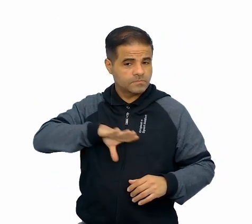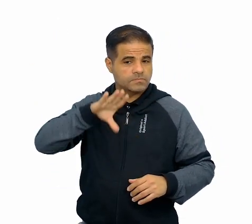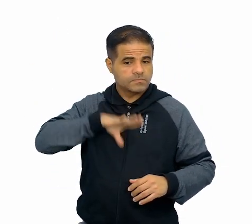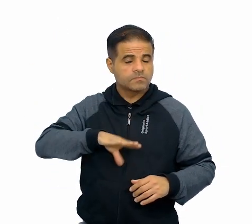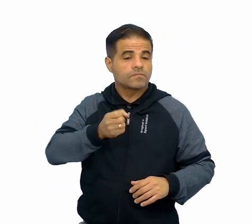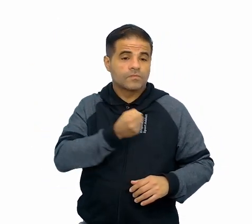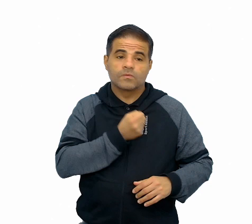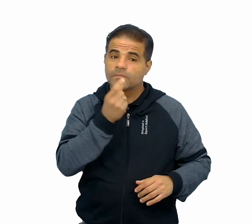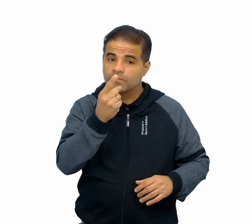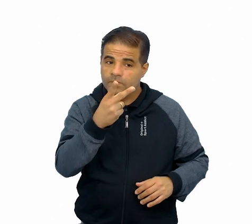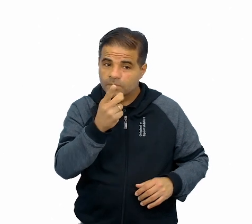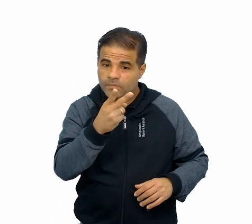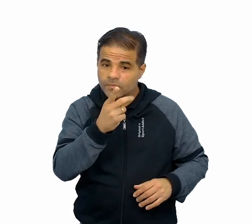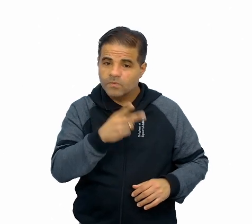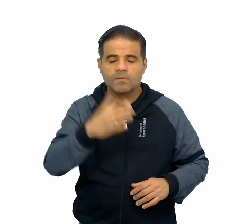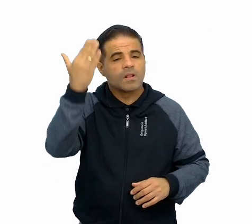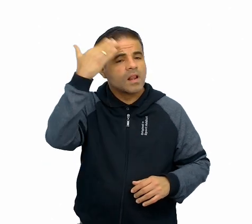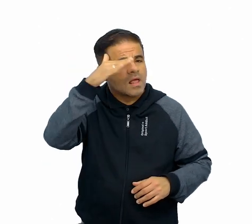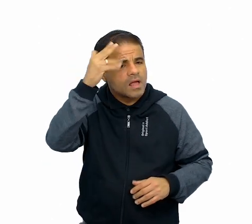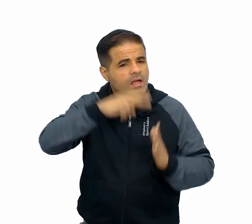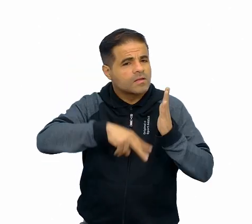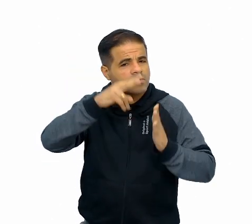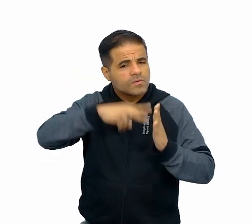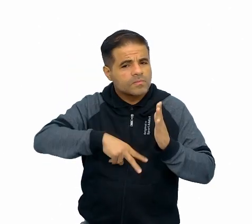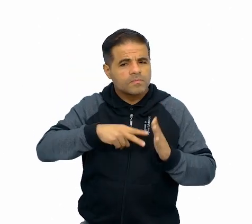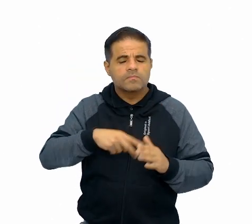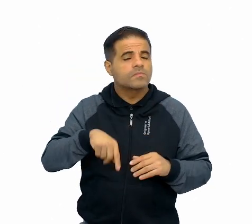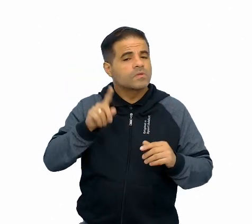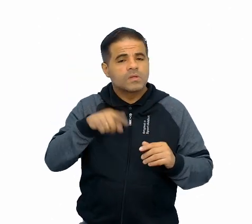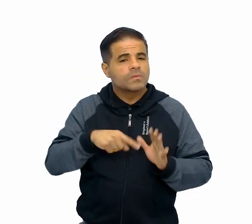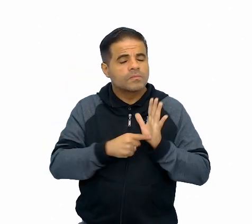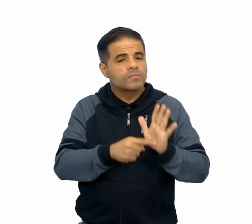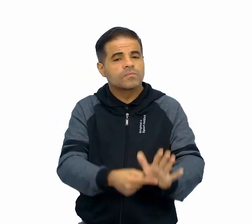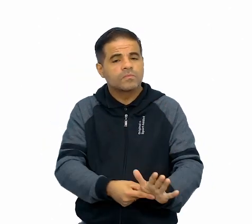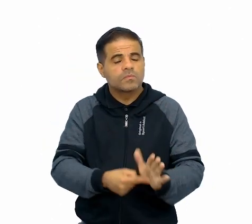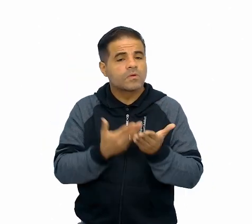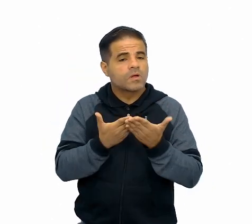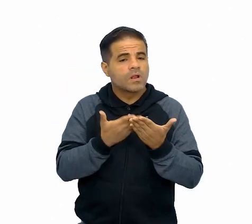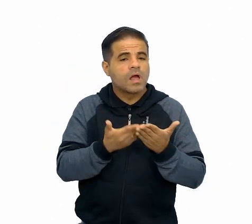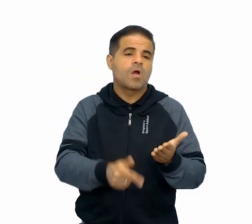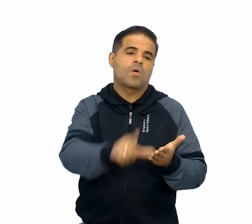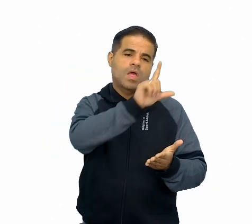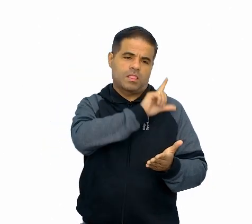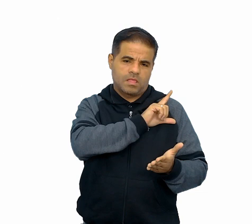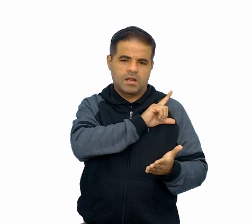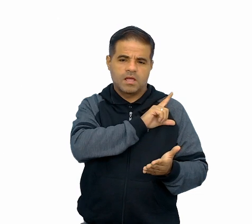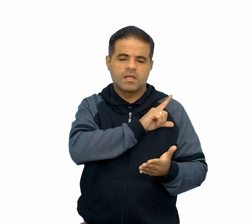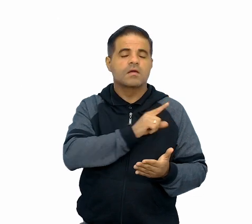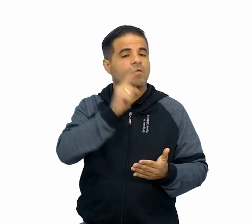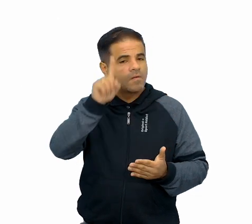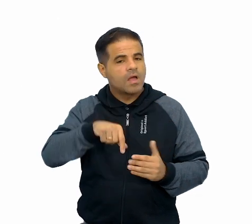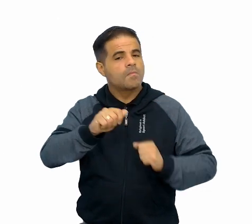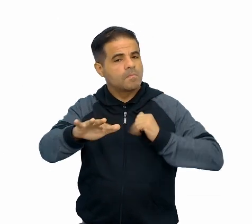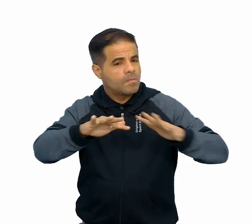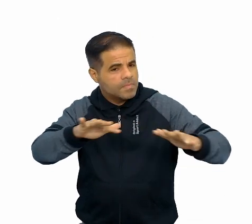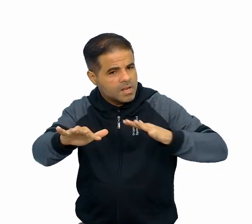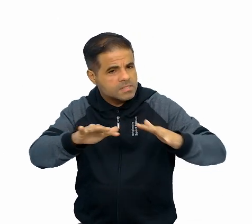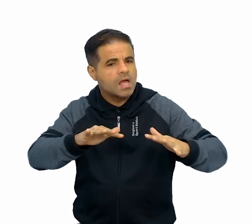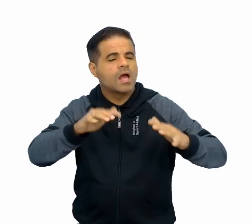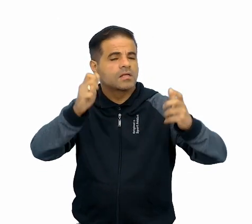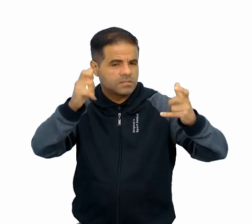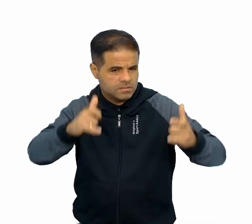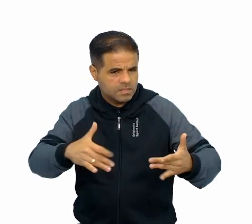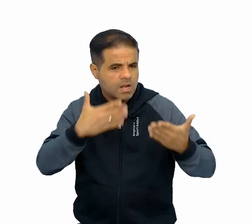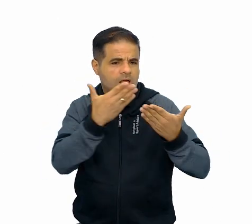número 12, ler e compreender, que também apareceu nas aulas anteriores e, mais uma vez, é mobilizada na